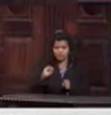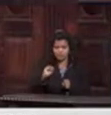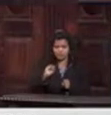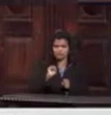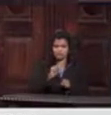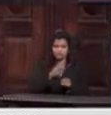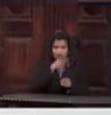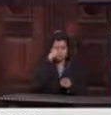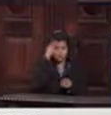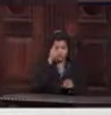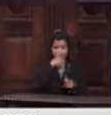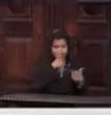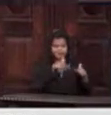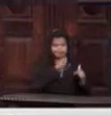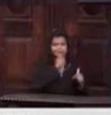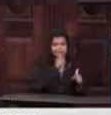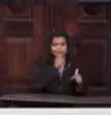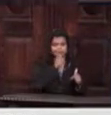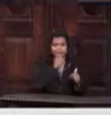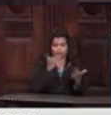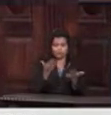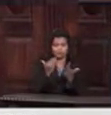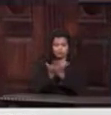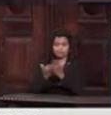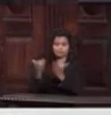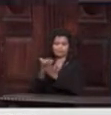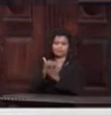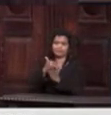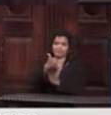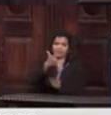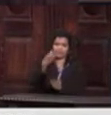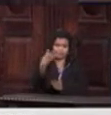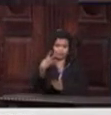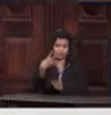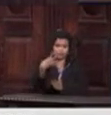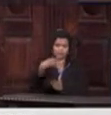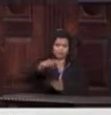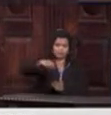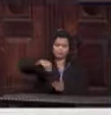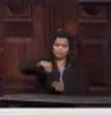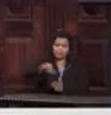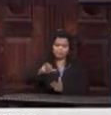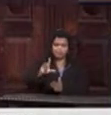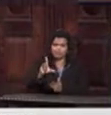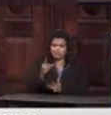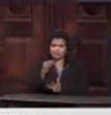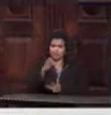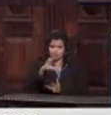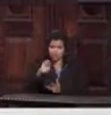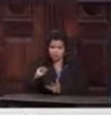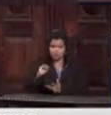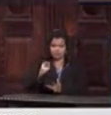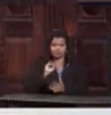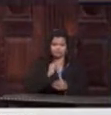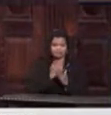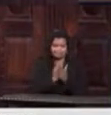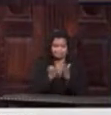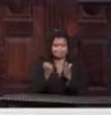assim, o senhor Michel Temer tem a disfarçatez de